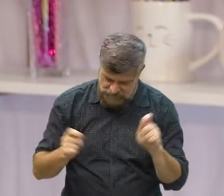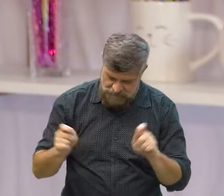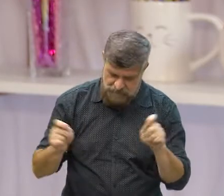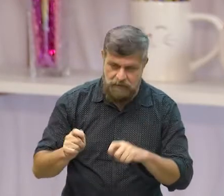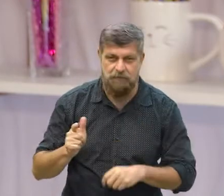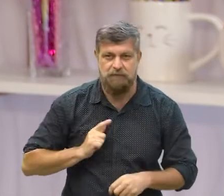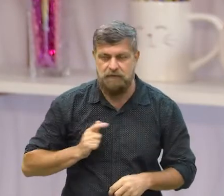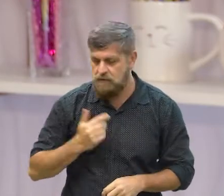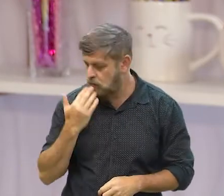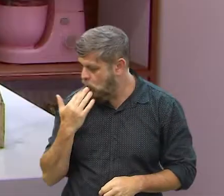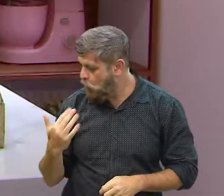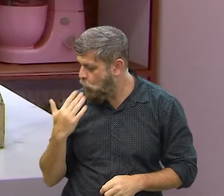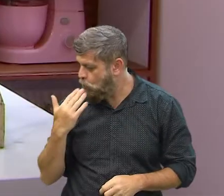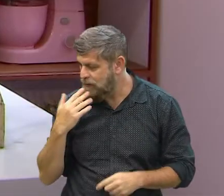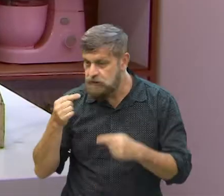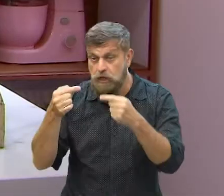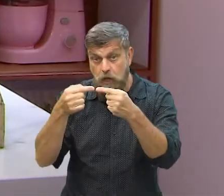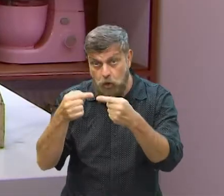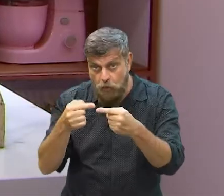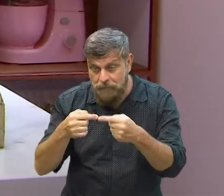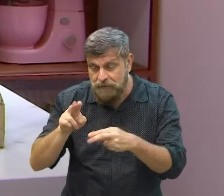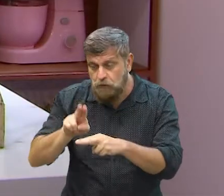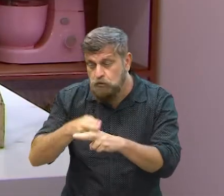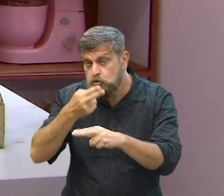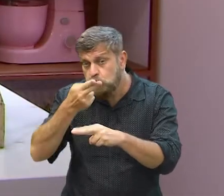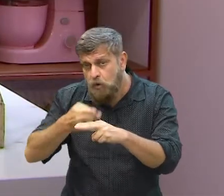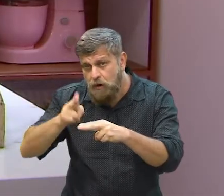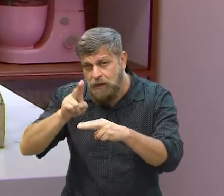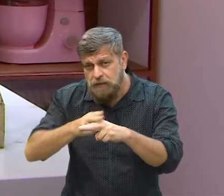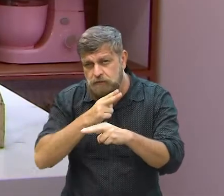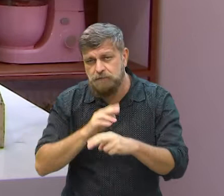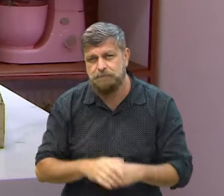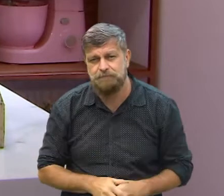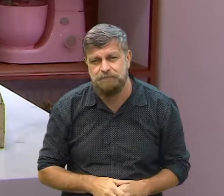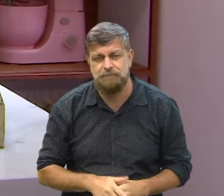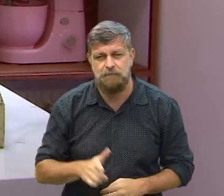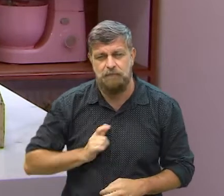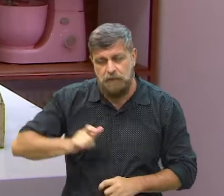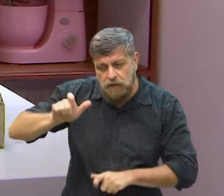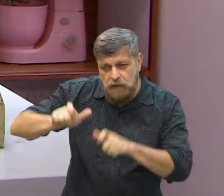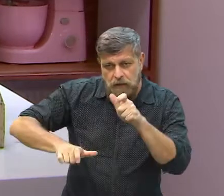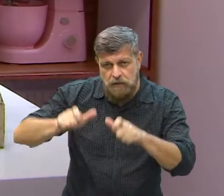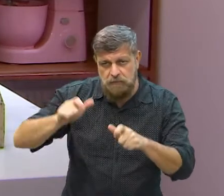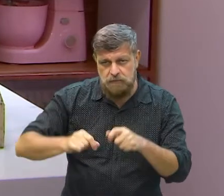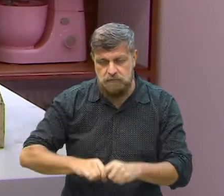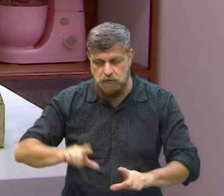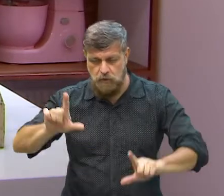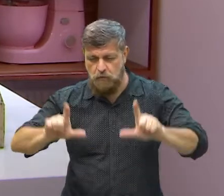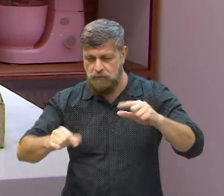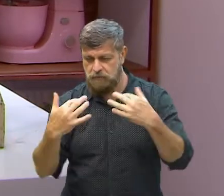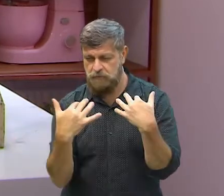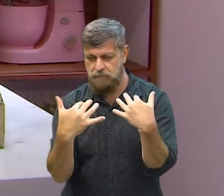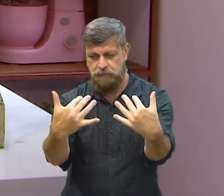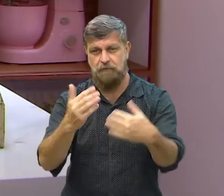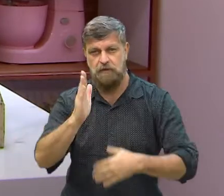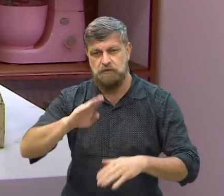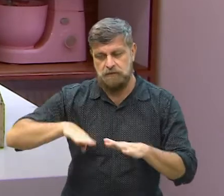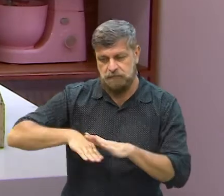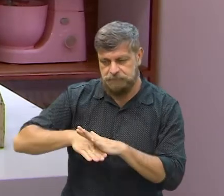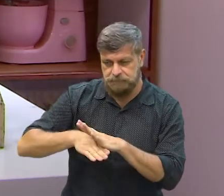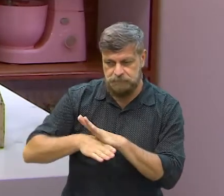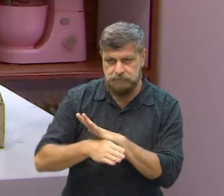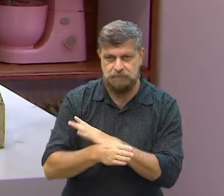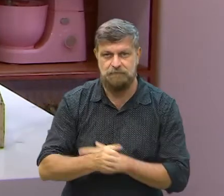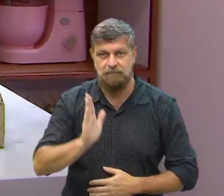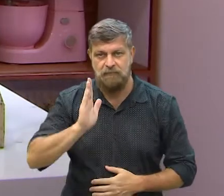usando corante para chocolate. Pode Paty. fazer qualquer cor. Olha só, o pessoal que acompanha aqui o Cozinha Fácil já está acostumado, eles